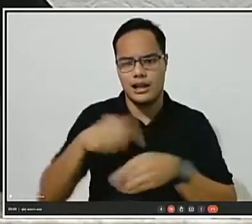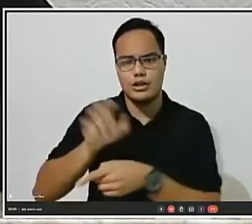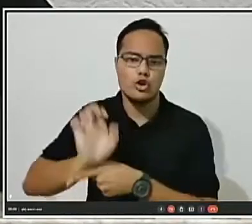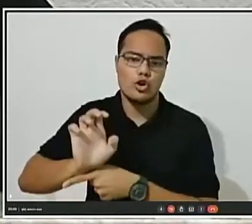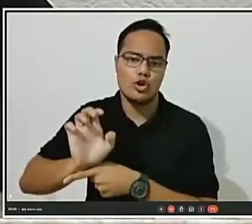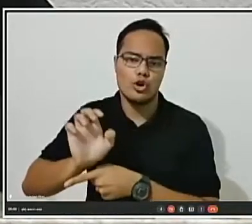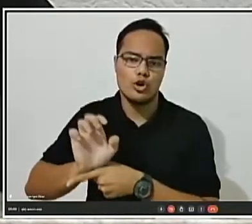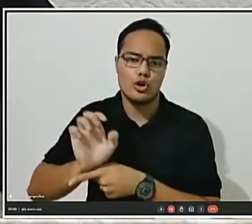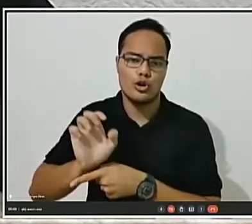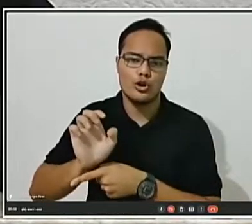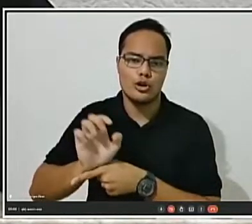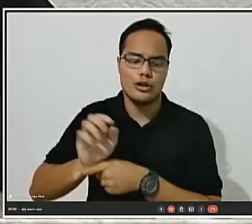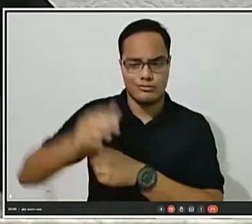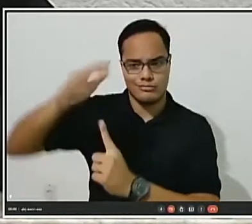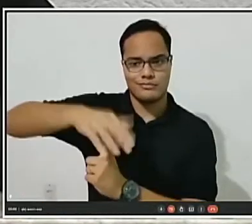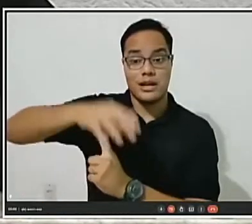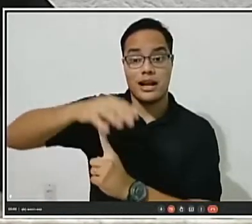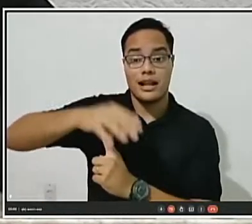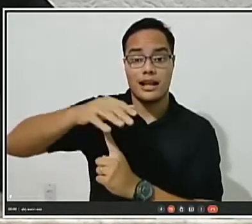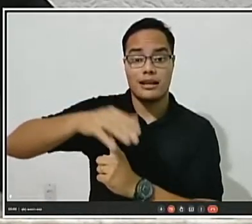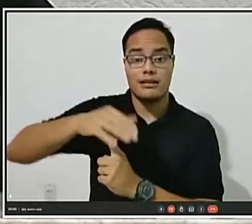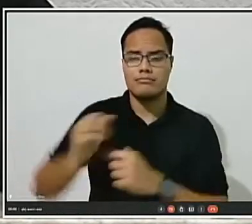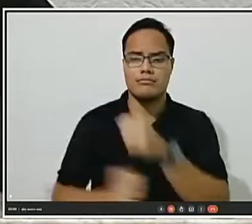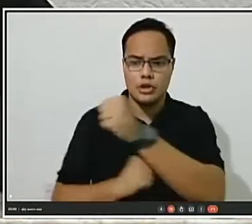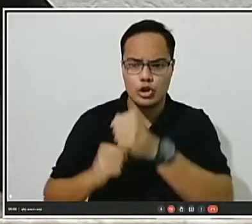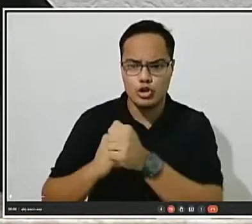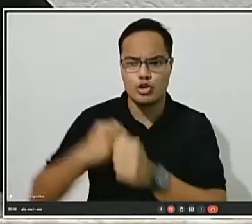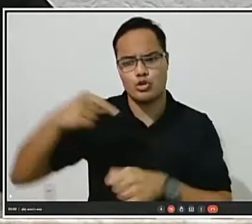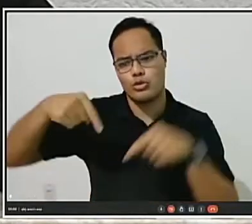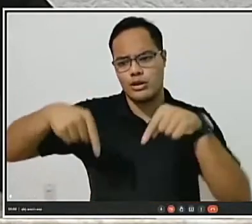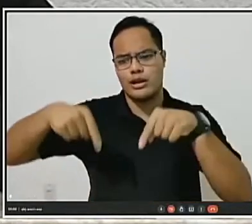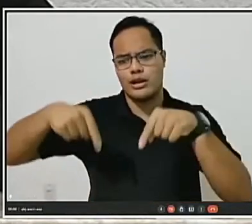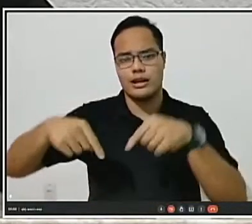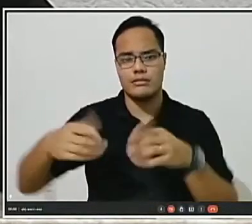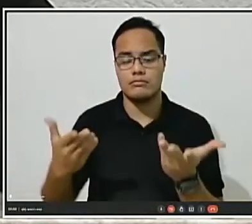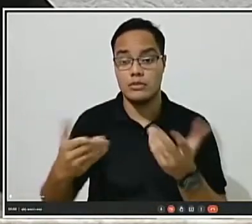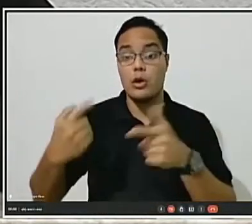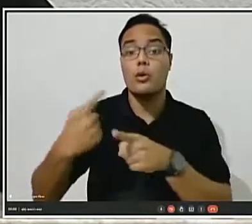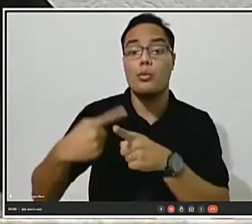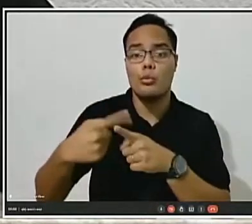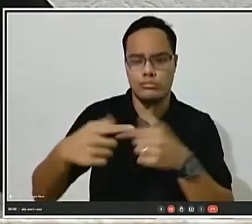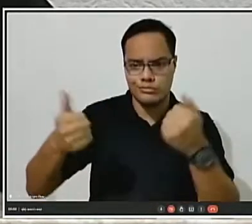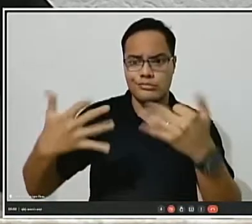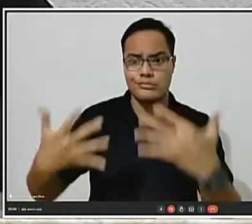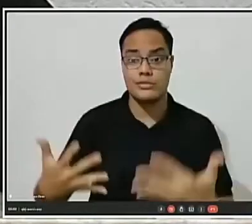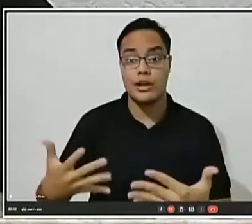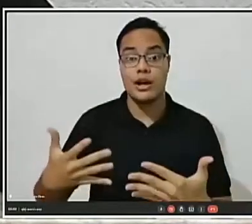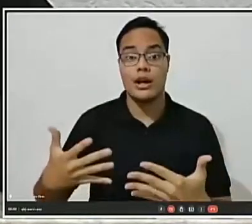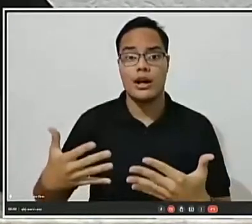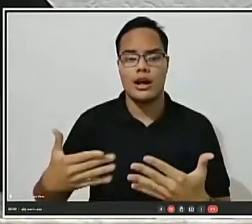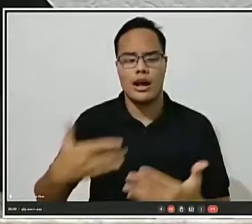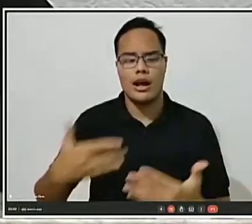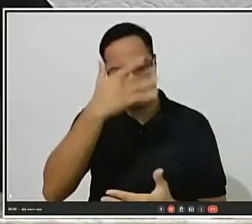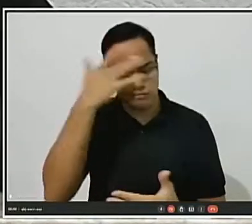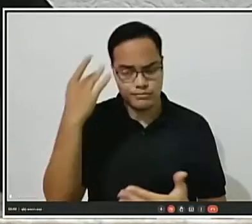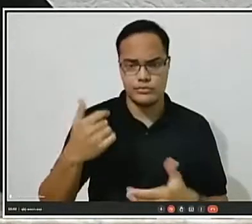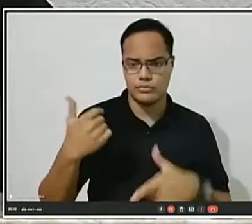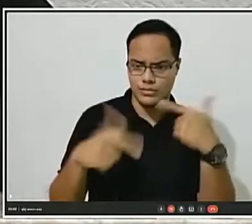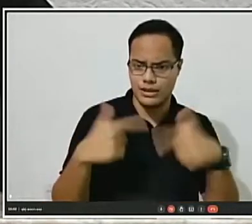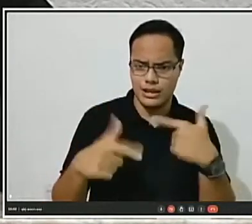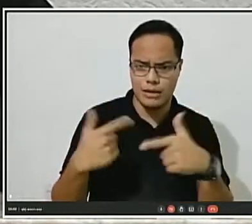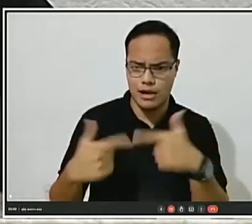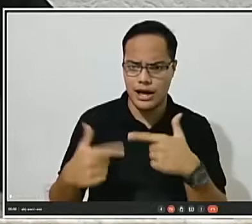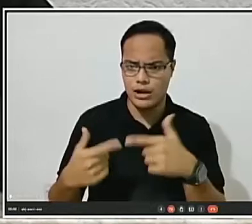esta condição. Justificativa. Dessa forma, o servidor continua contando seu tempo de contribuição